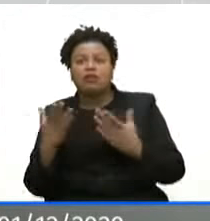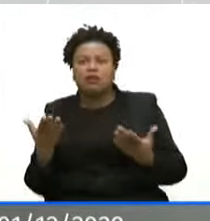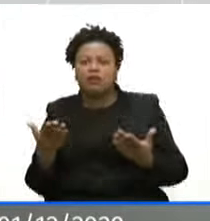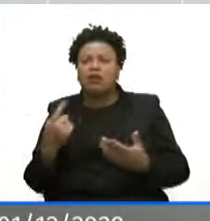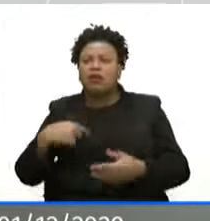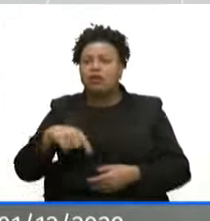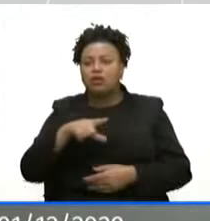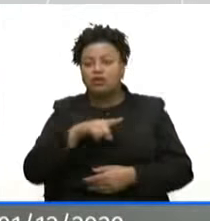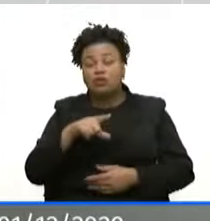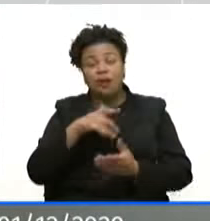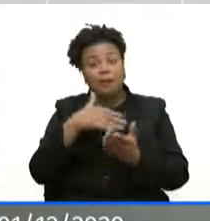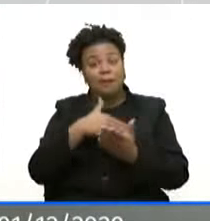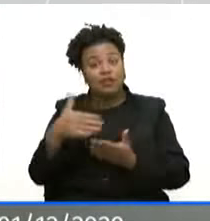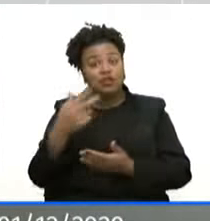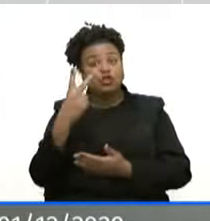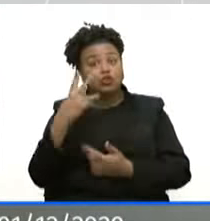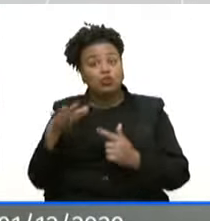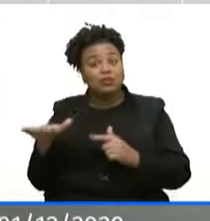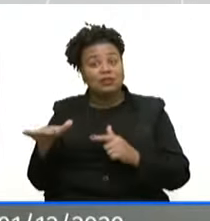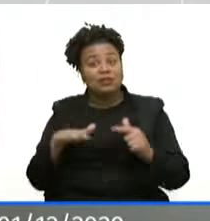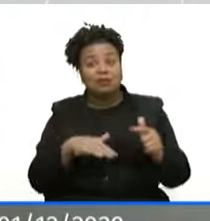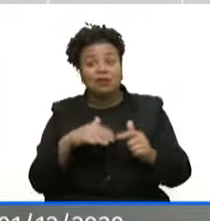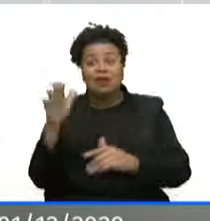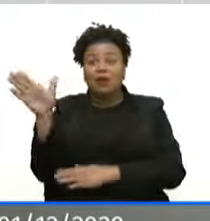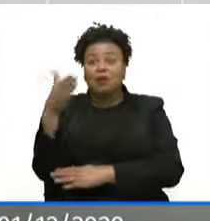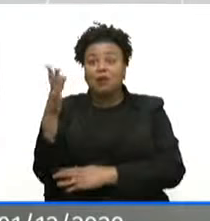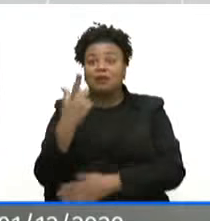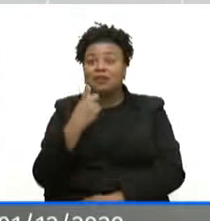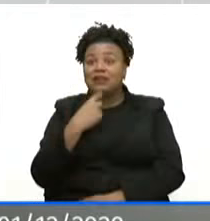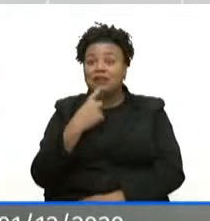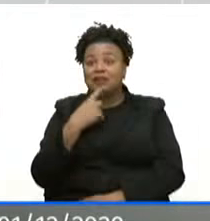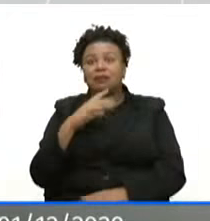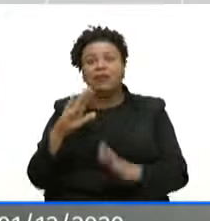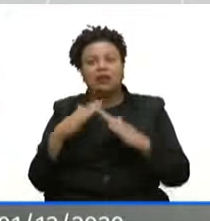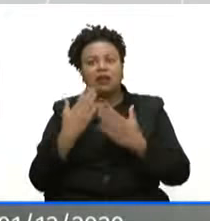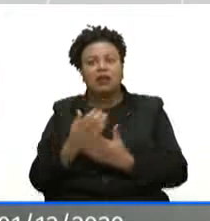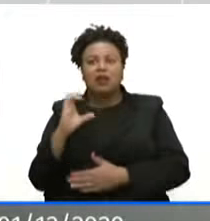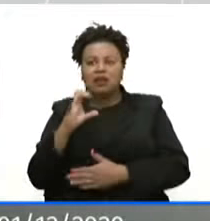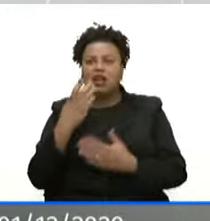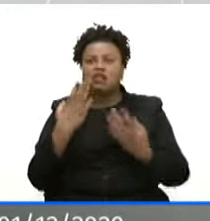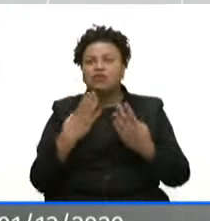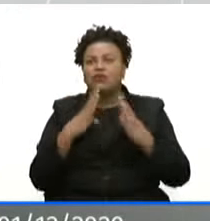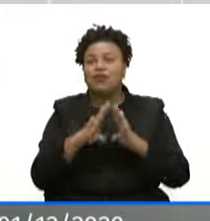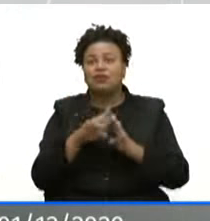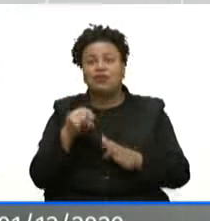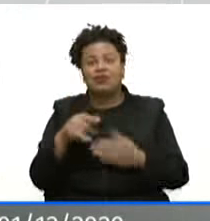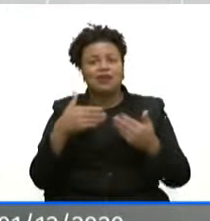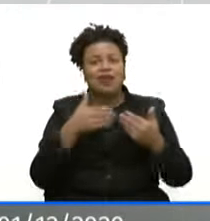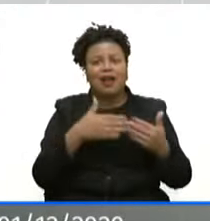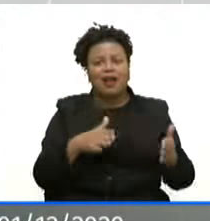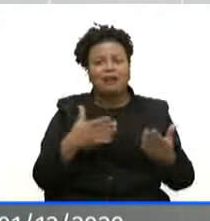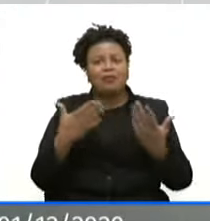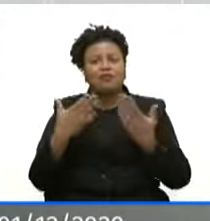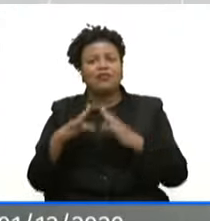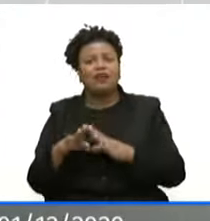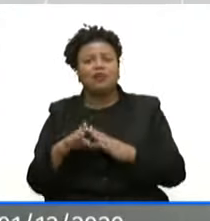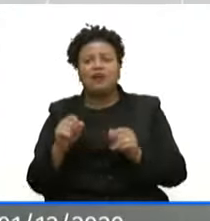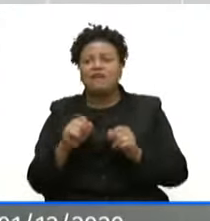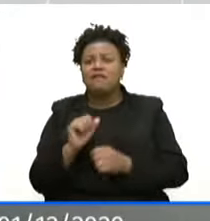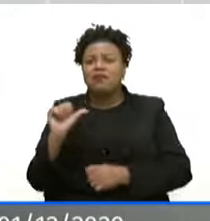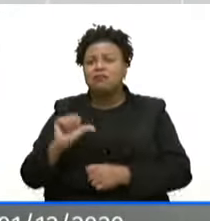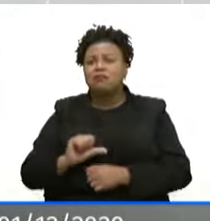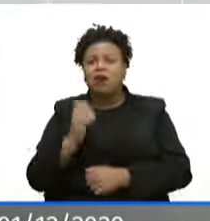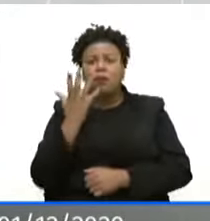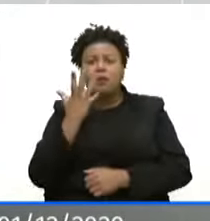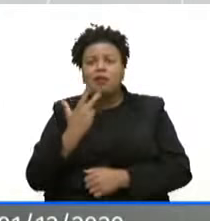nós tínhamos é que a partir de 2 semanas com bandeira vermelha, as creches fechariam. Esse abre e fecha faz muito mal também